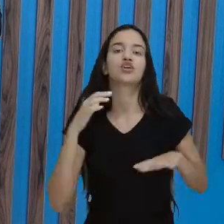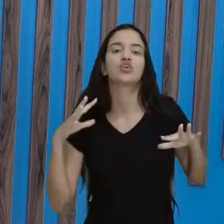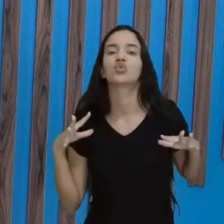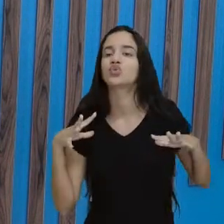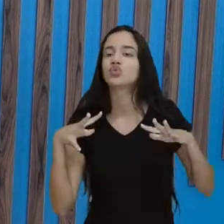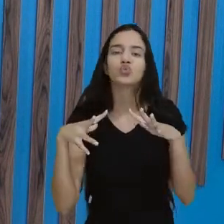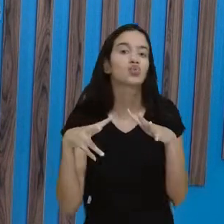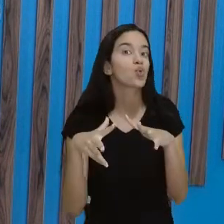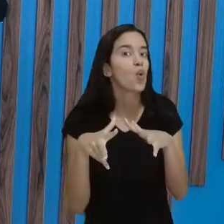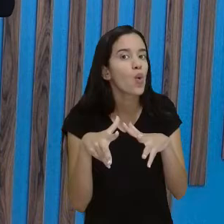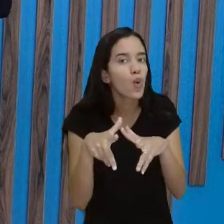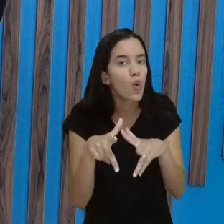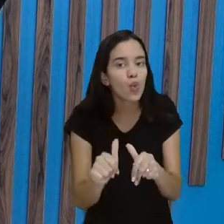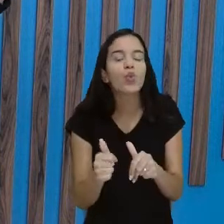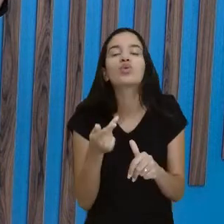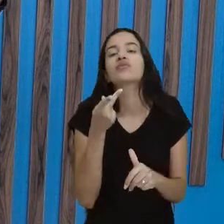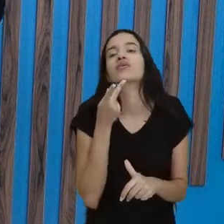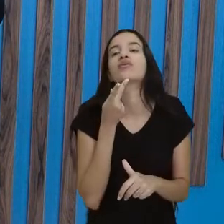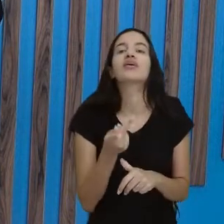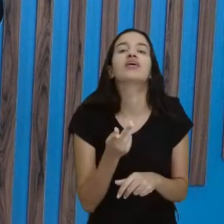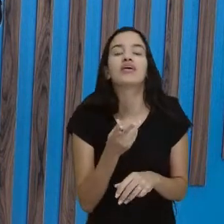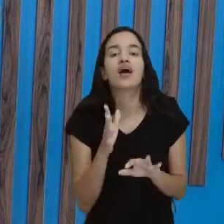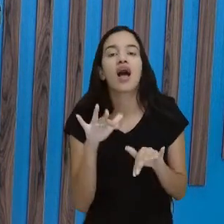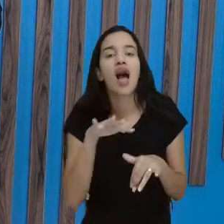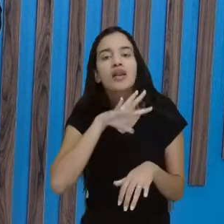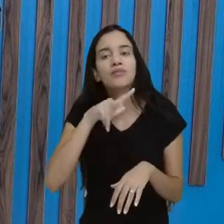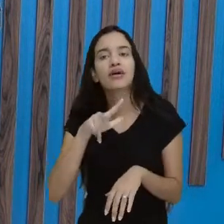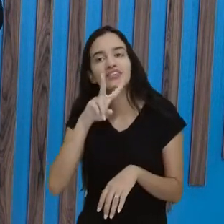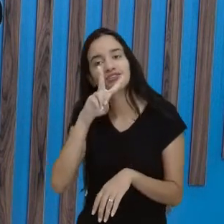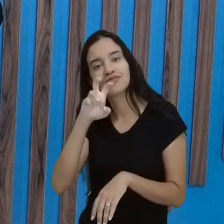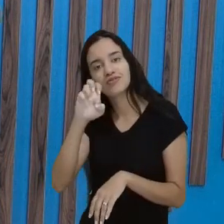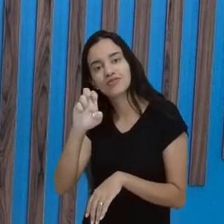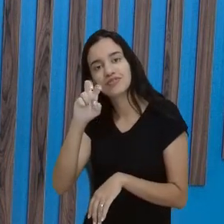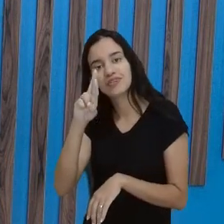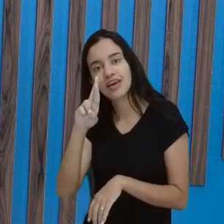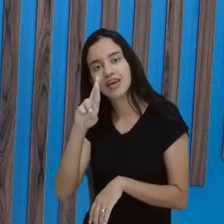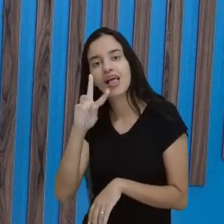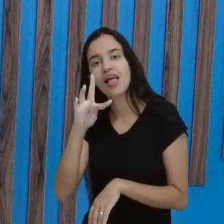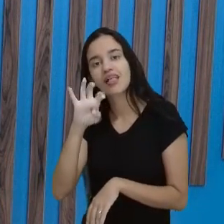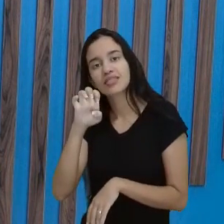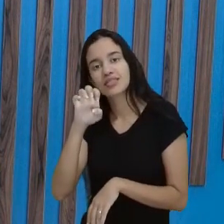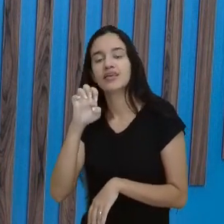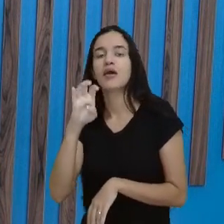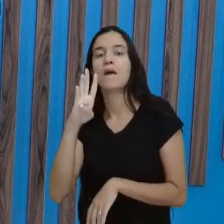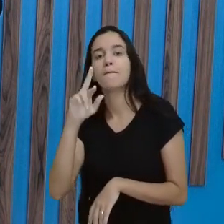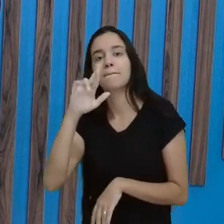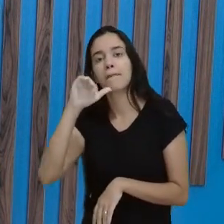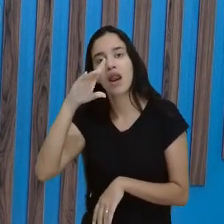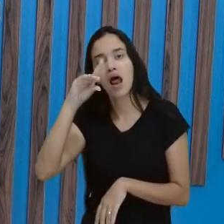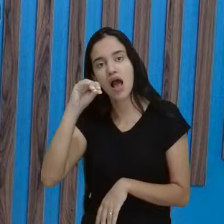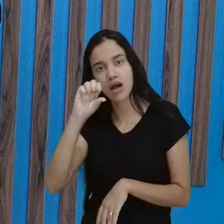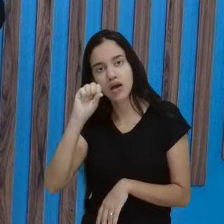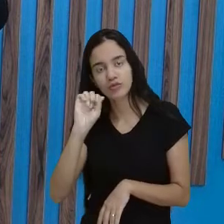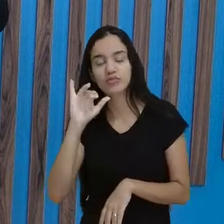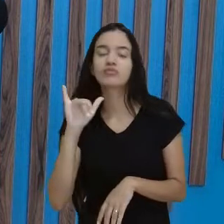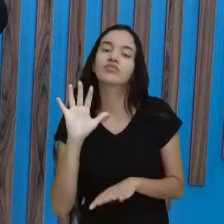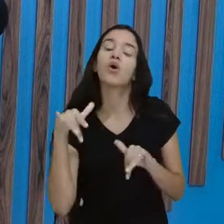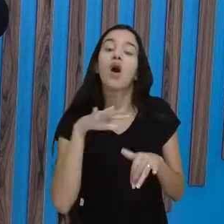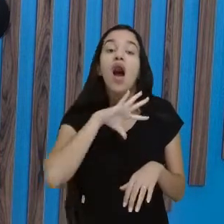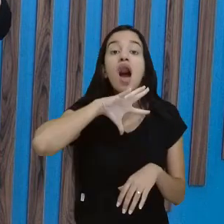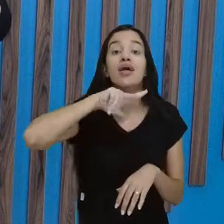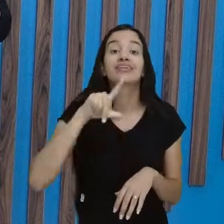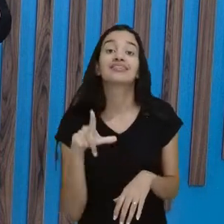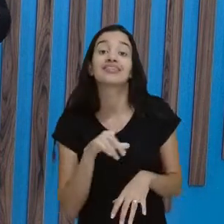Todos esses que eu citei são animais vertebrados. O que são animais vertebrados? São aqueles animais que